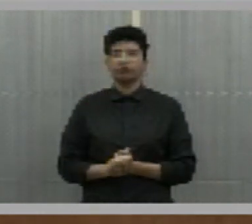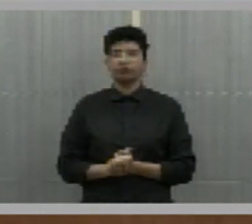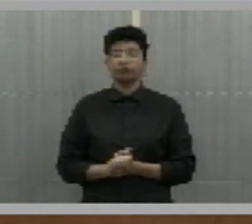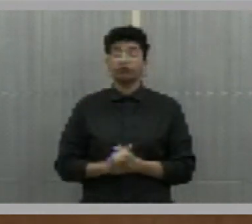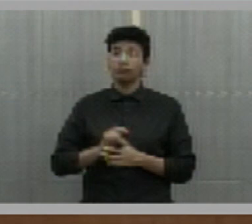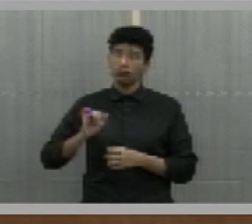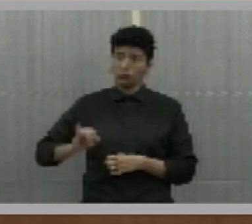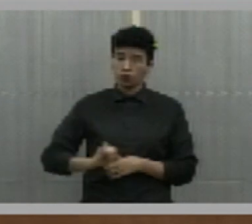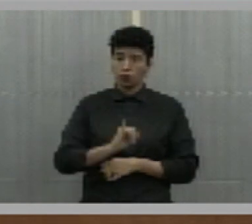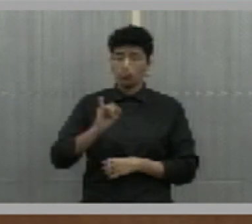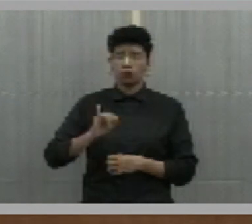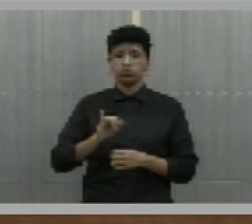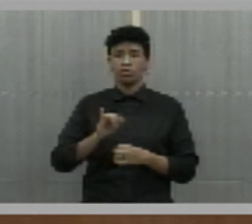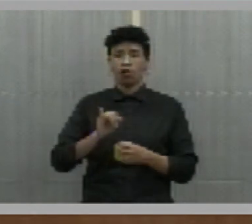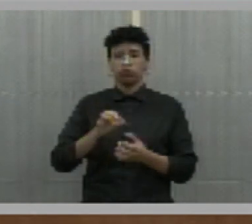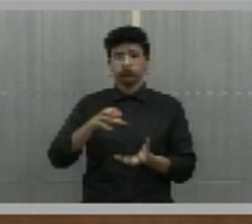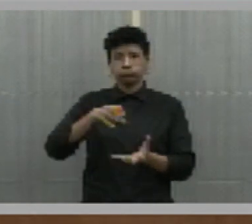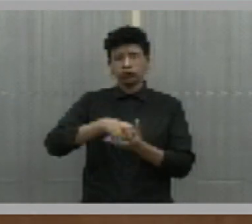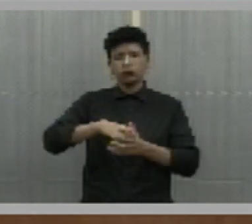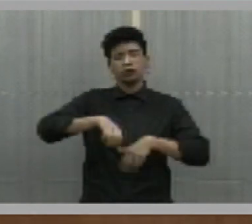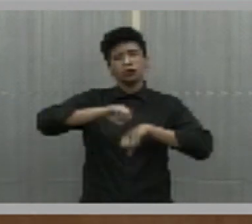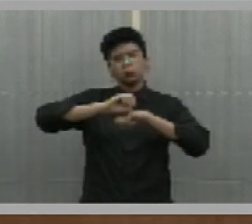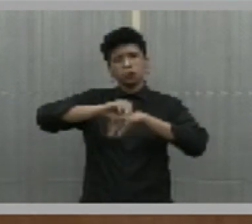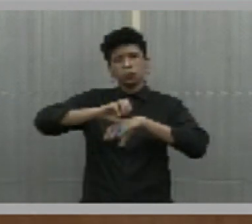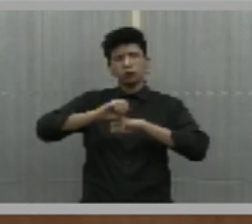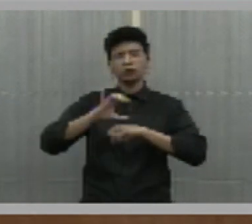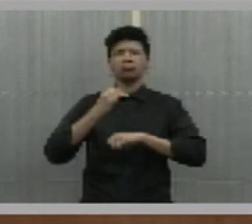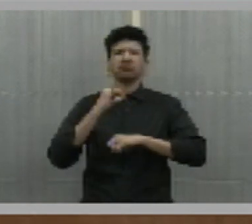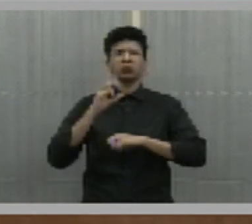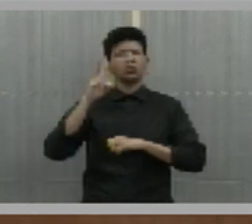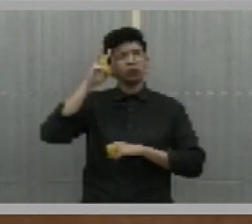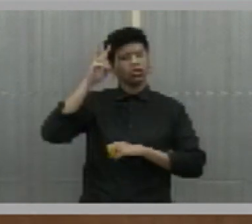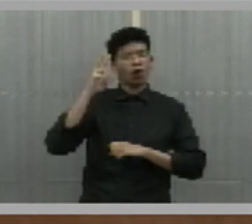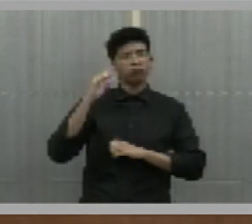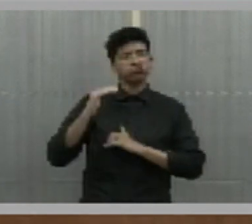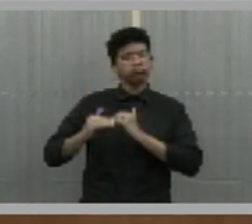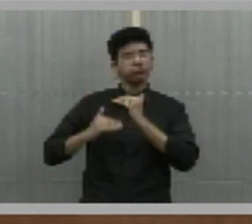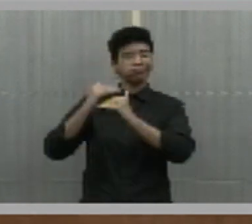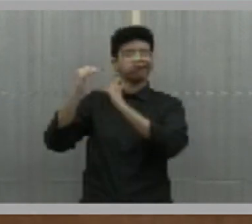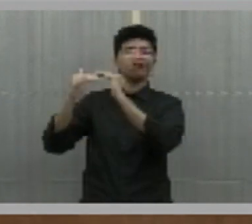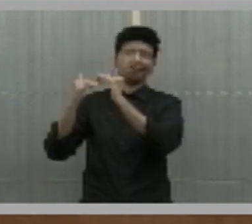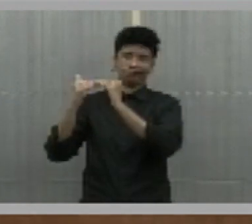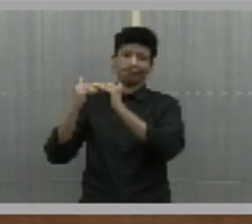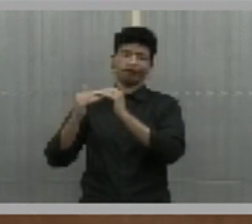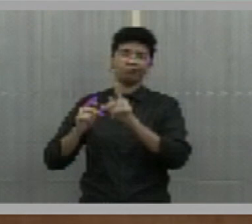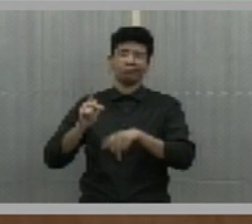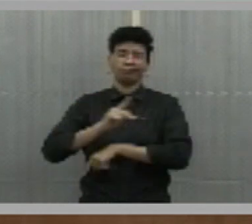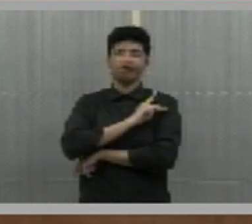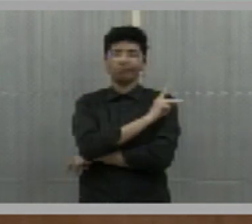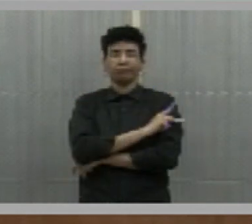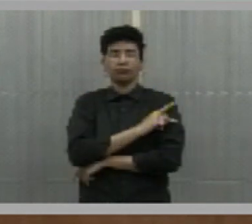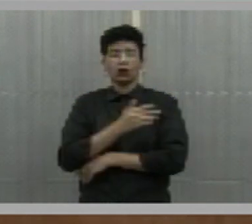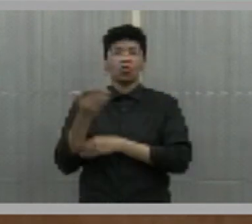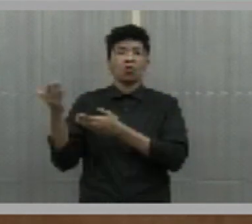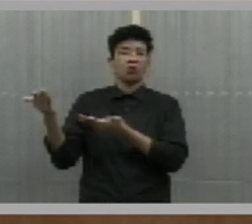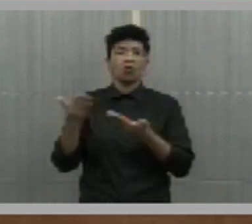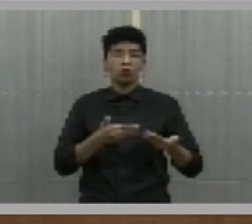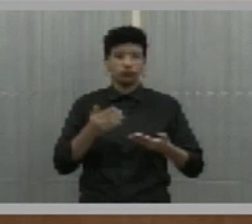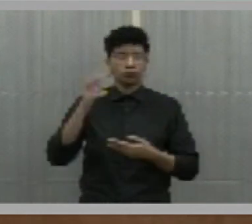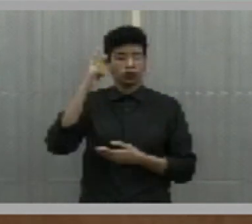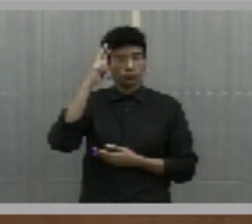a importância do centro para a educação, ciência, história e para o desenvolvimento do Piauí, convidamos os